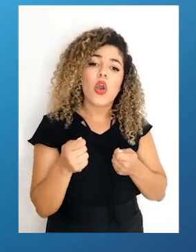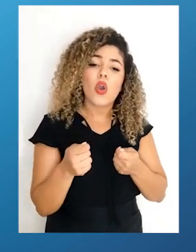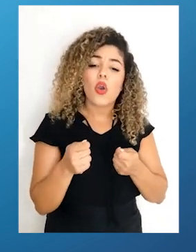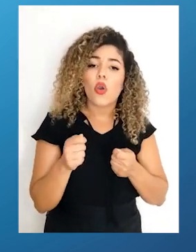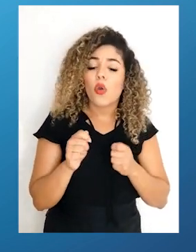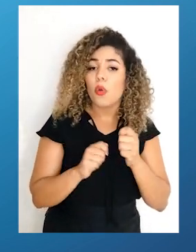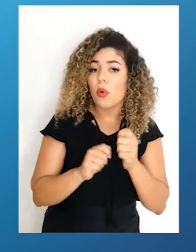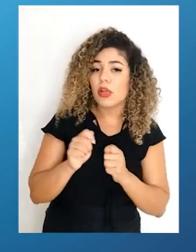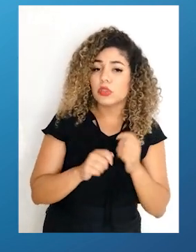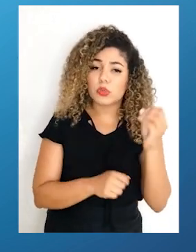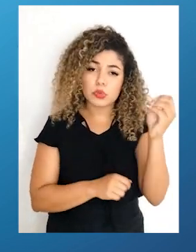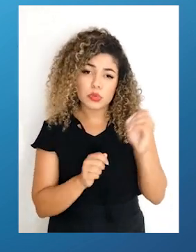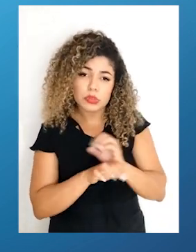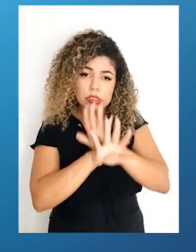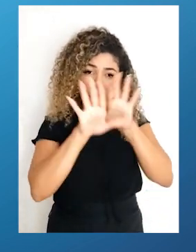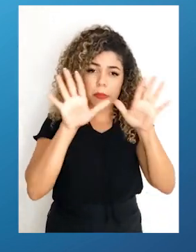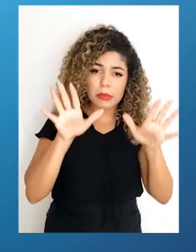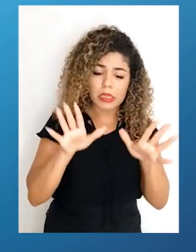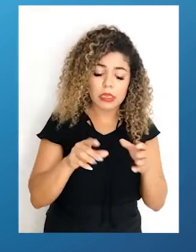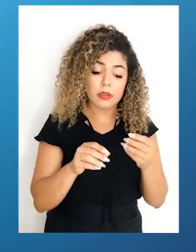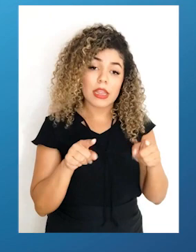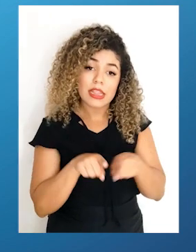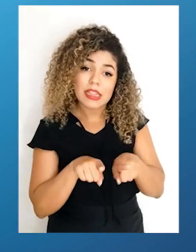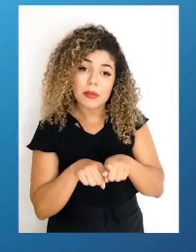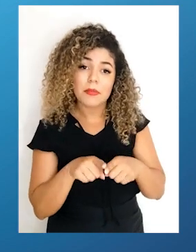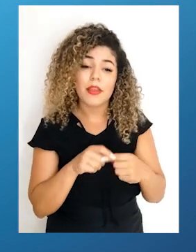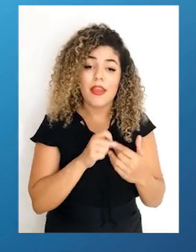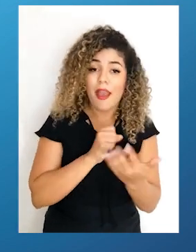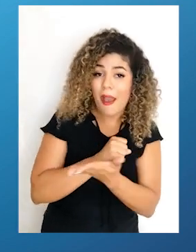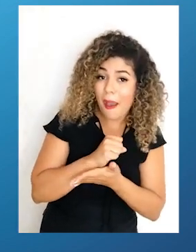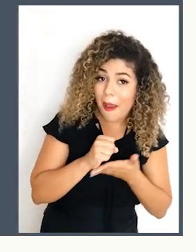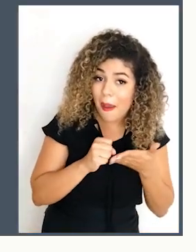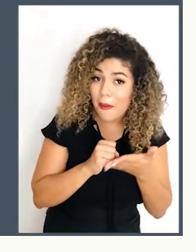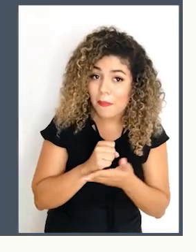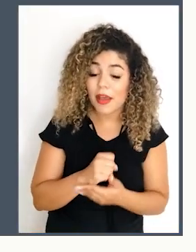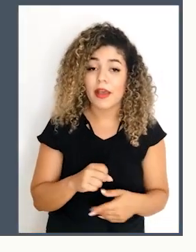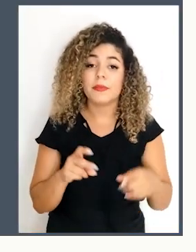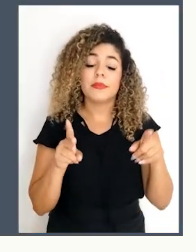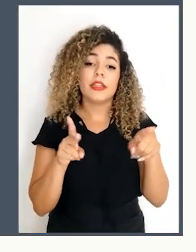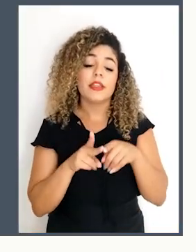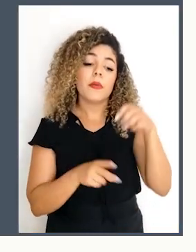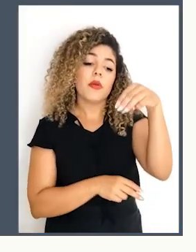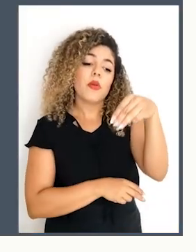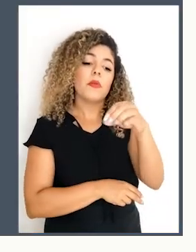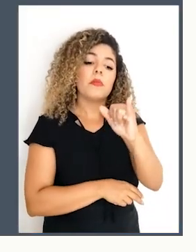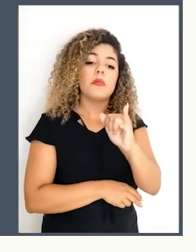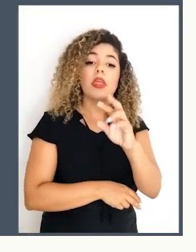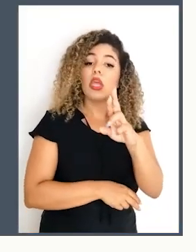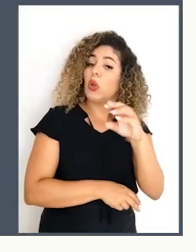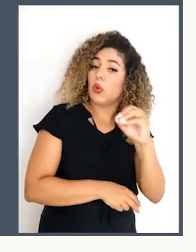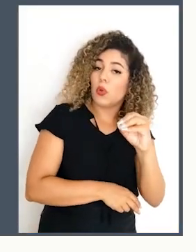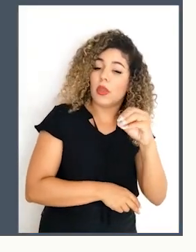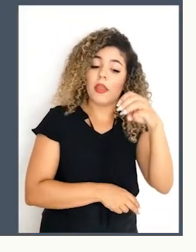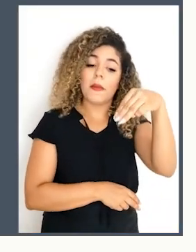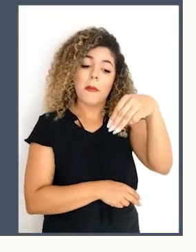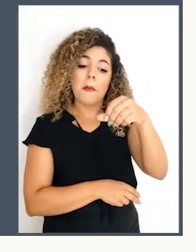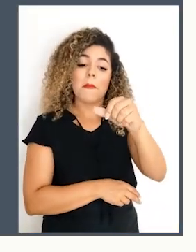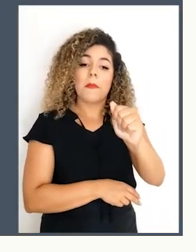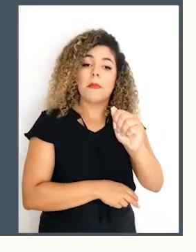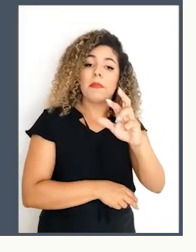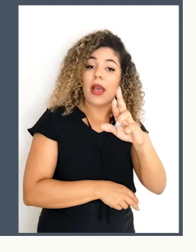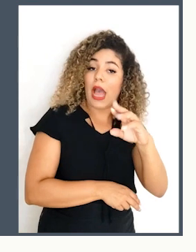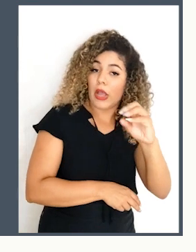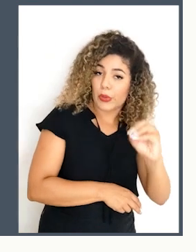desses elementos, o micrômetro e o macrômetro que controlam a altura das lentes. Nós temos